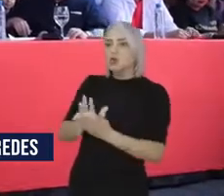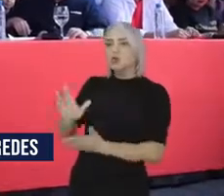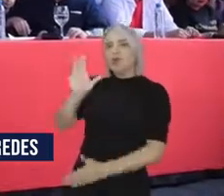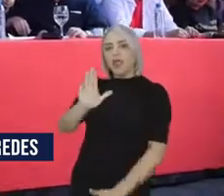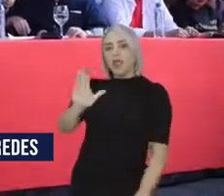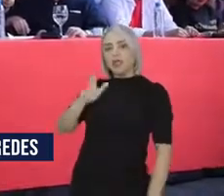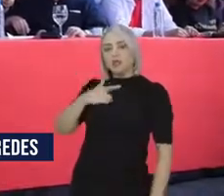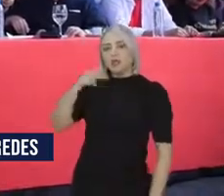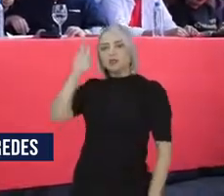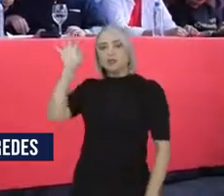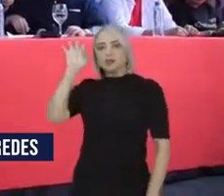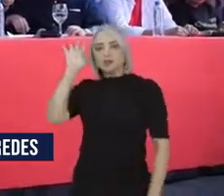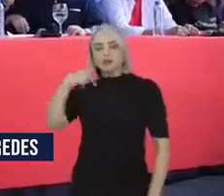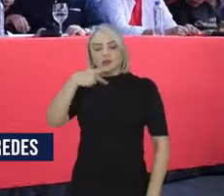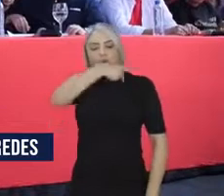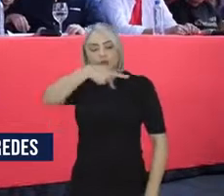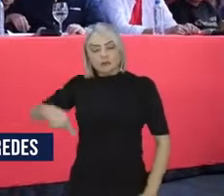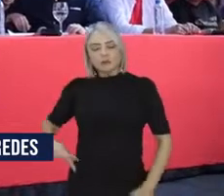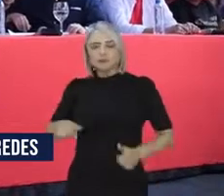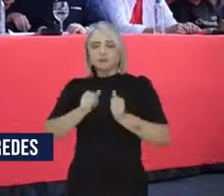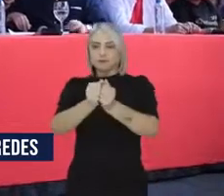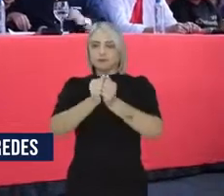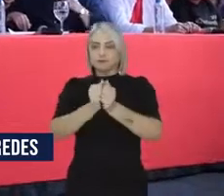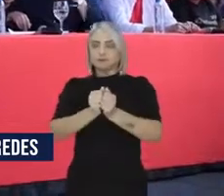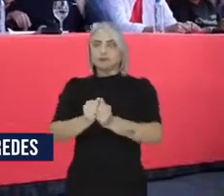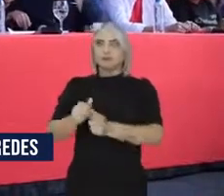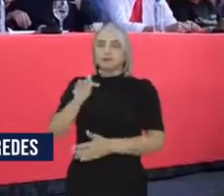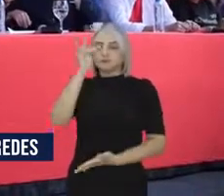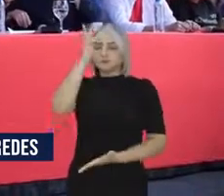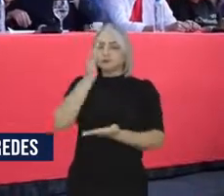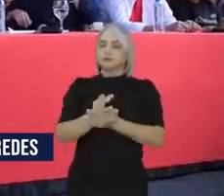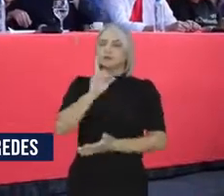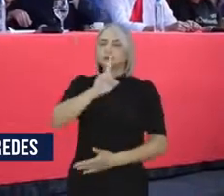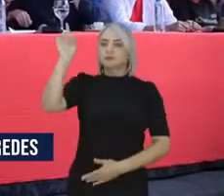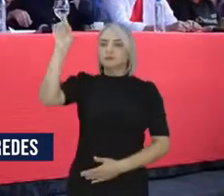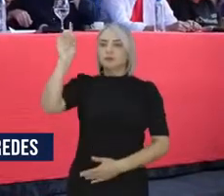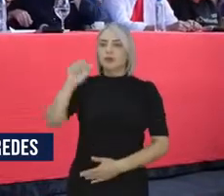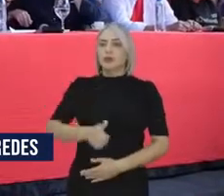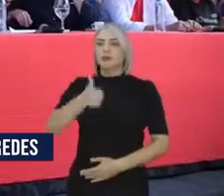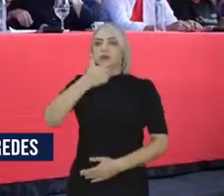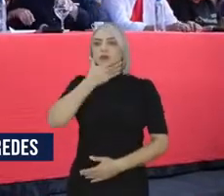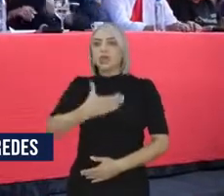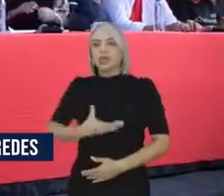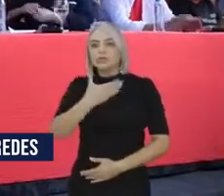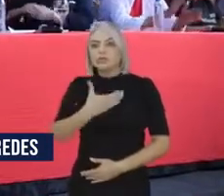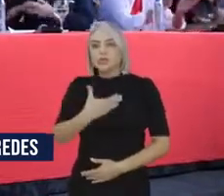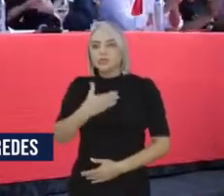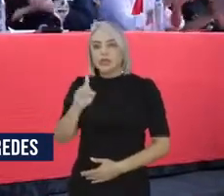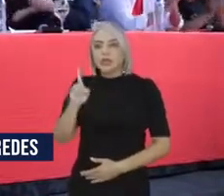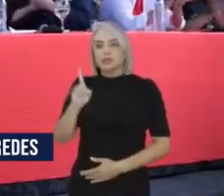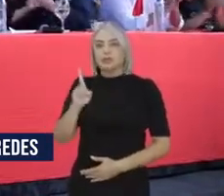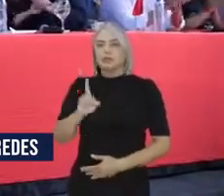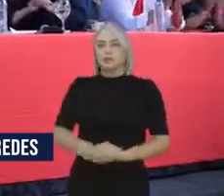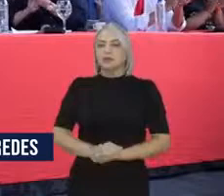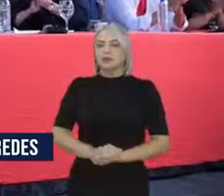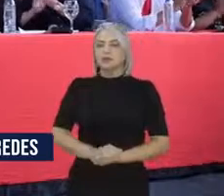vai estar junto com a gente, e com fé em Deus, dia 1º de dezembro, vamos estar lá junto com o senhor, lá em Brasília. É isso.